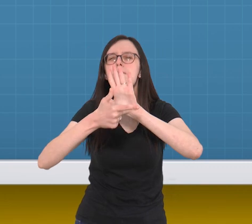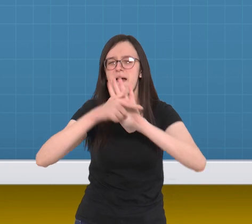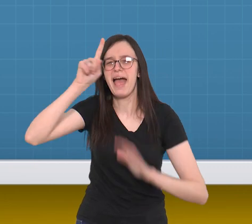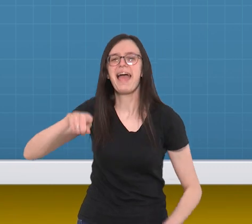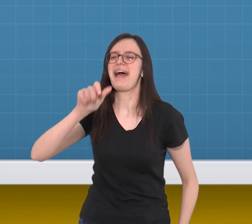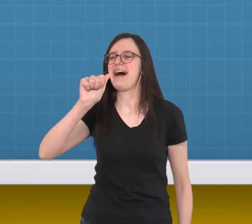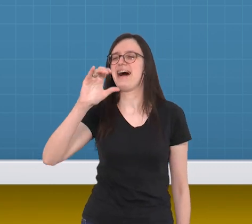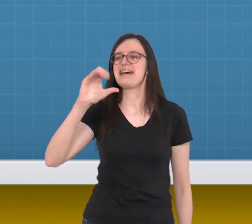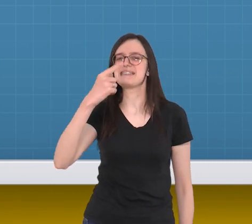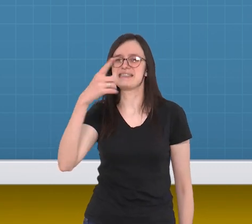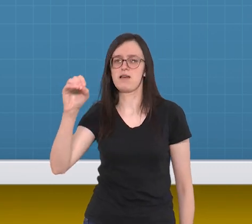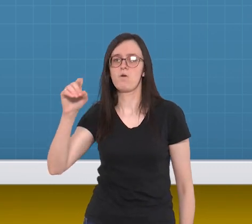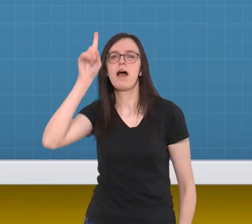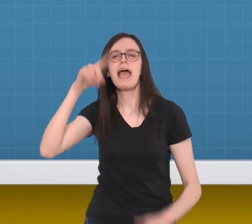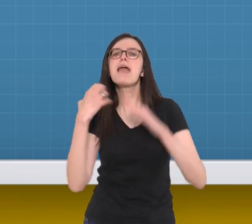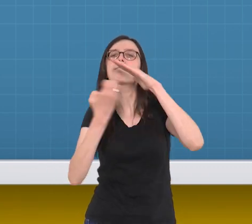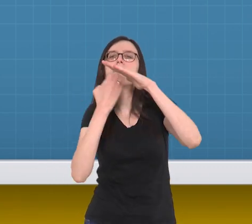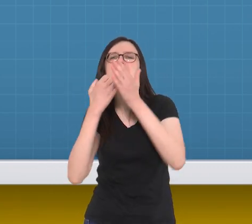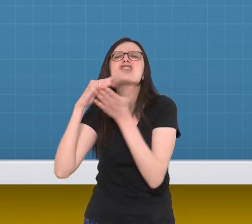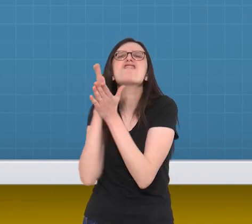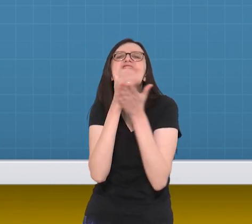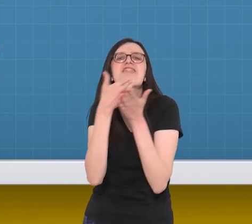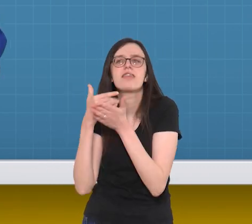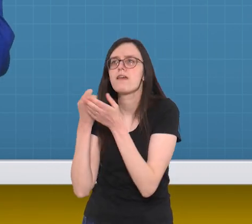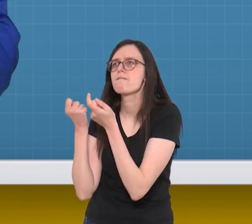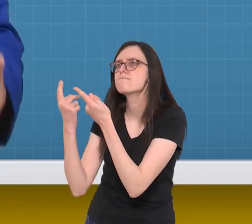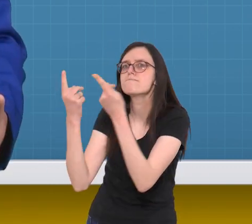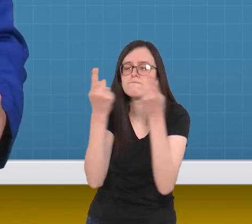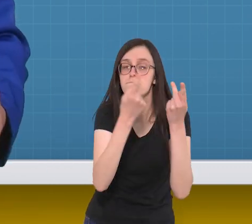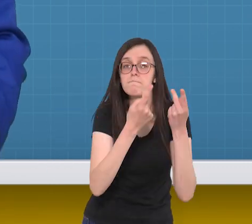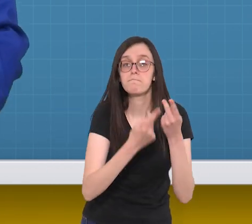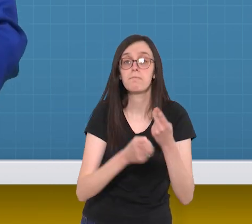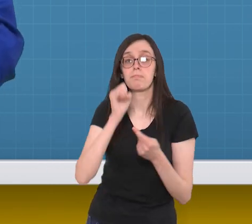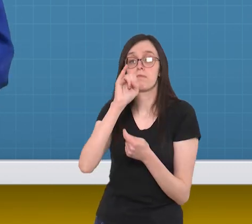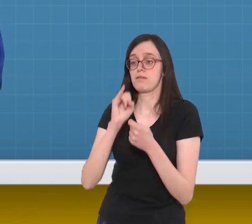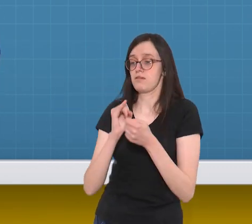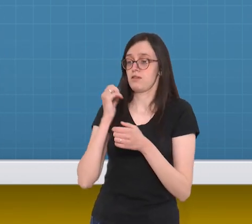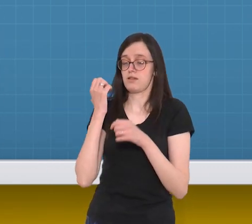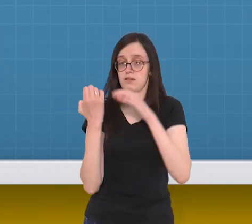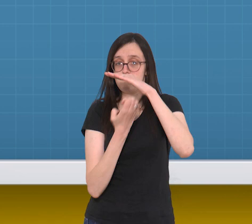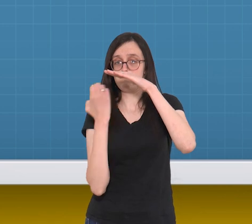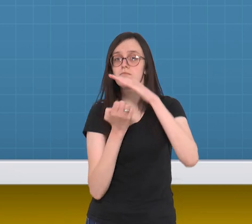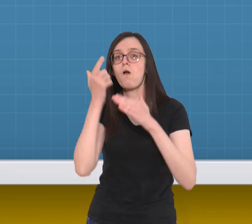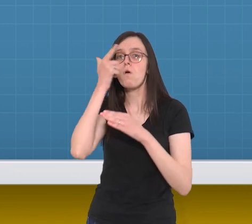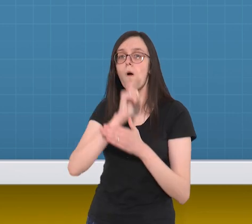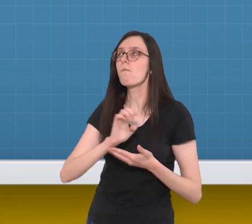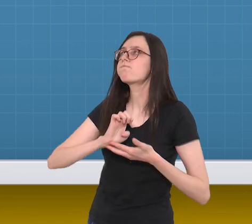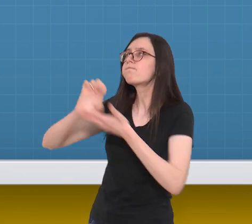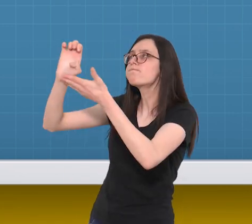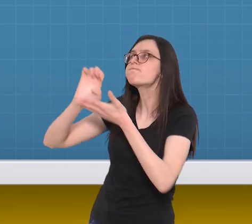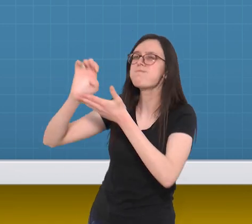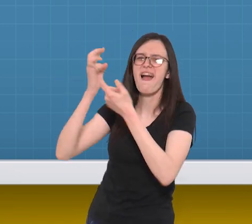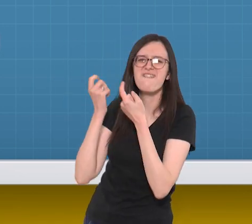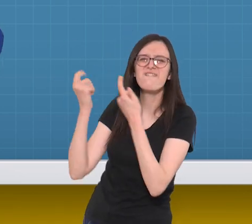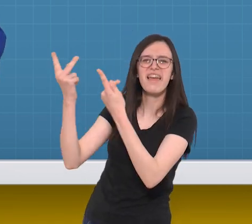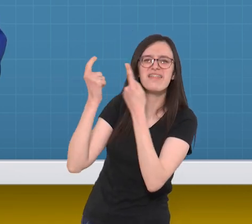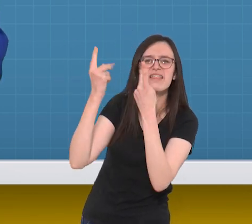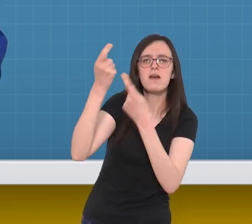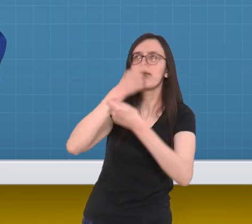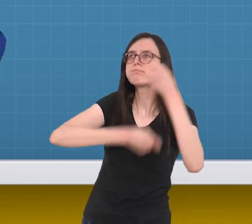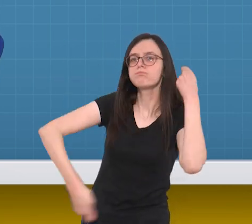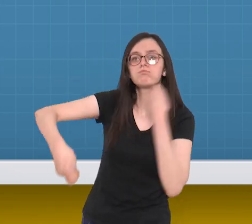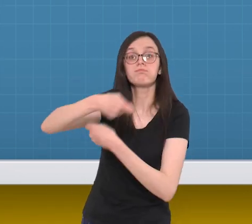ações, não são pedaços de empresa. Se essa empresa conseguiu exportar bastante ou fez